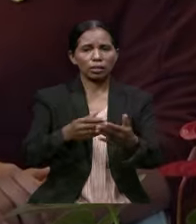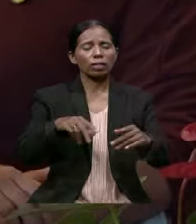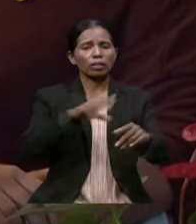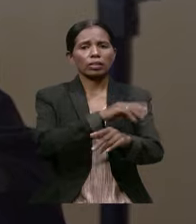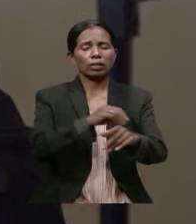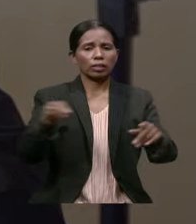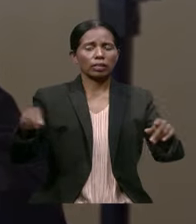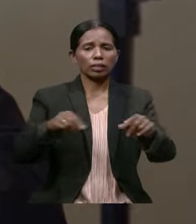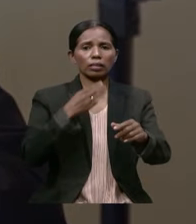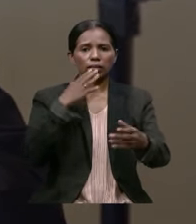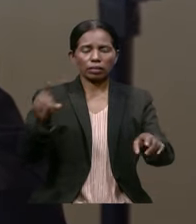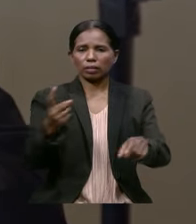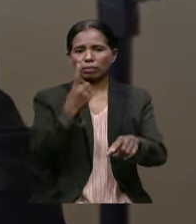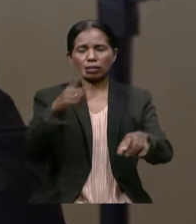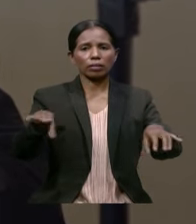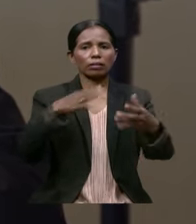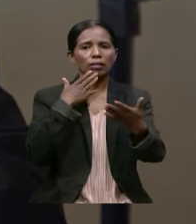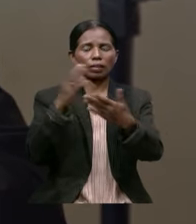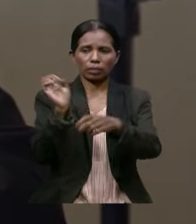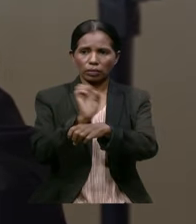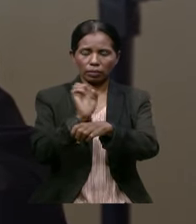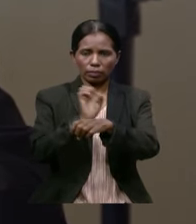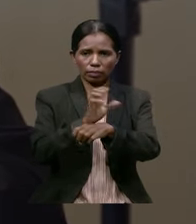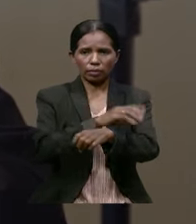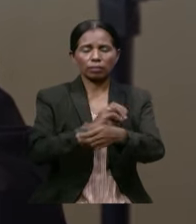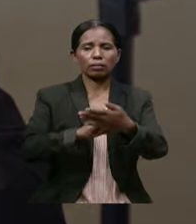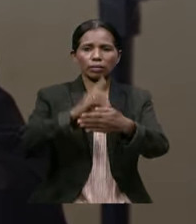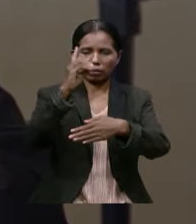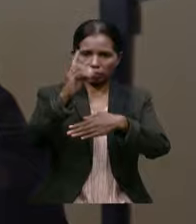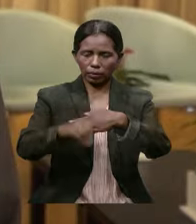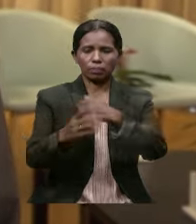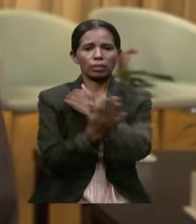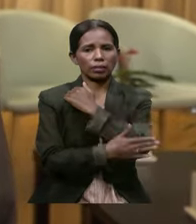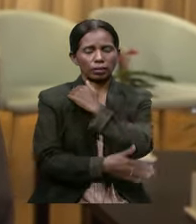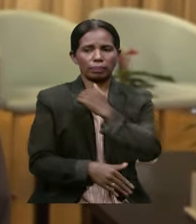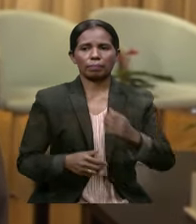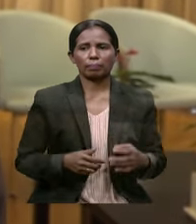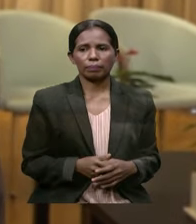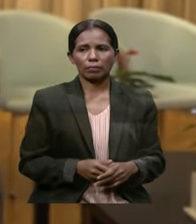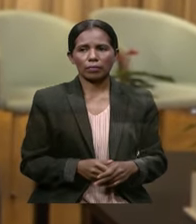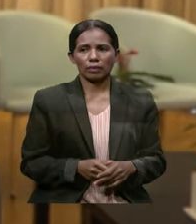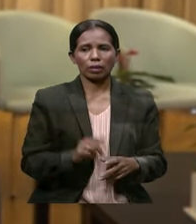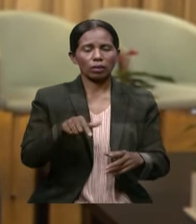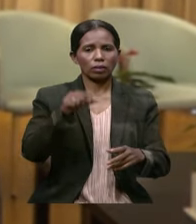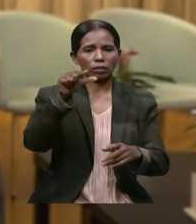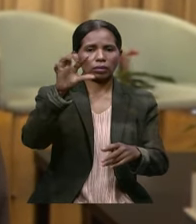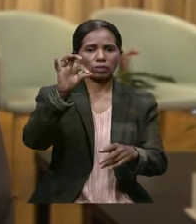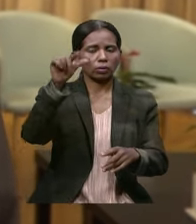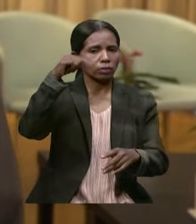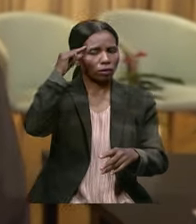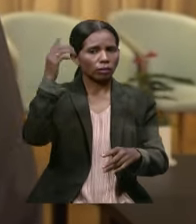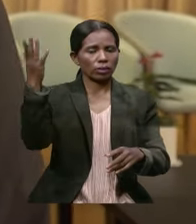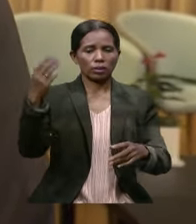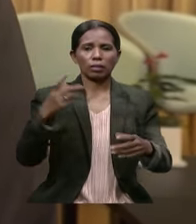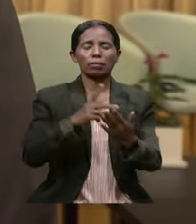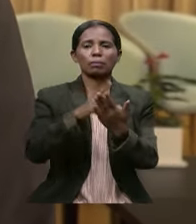ele garante na fato de sustentabilidade, a economia não acelera o desenvolvimento e a relaran. No nono governo e no programa,